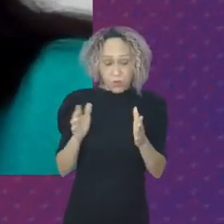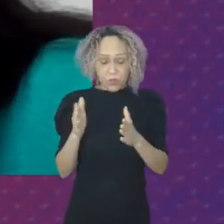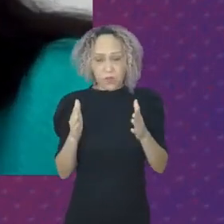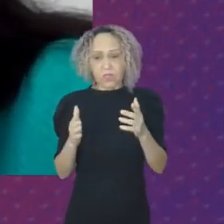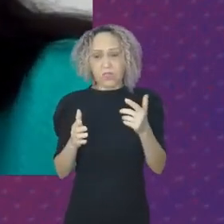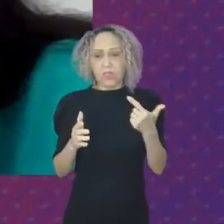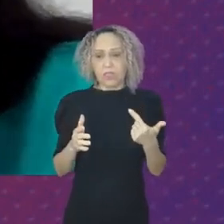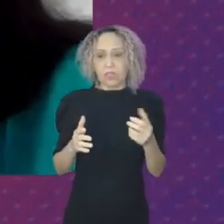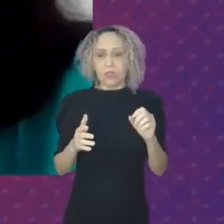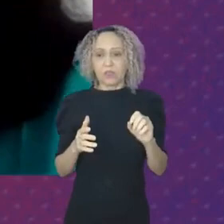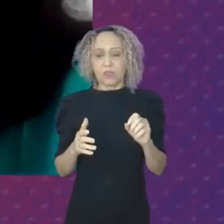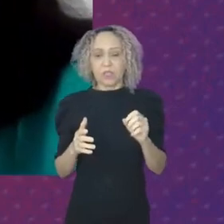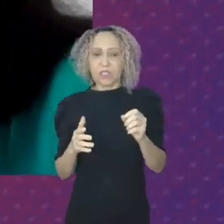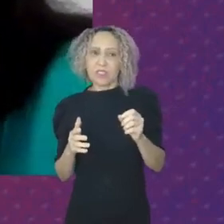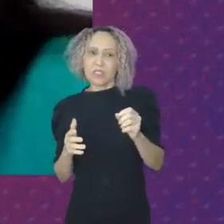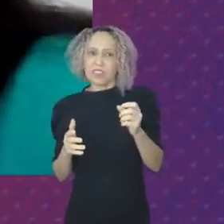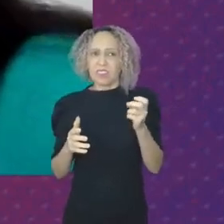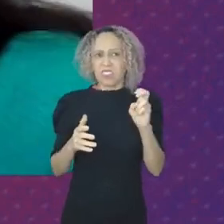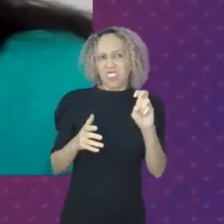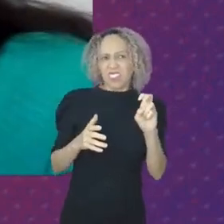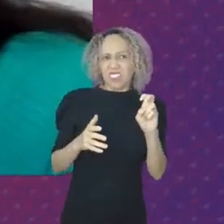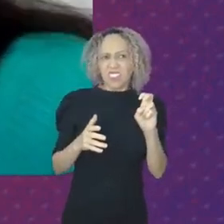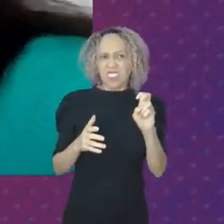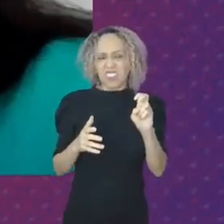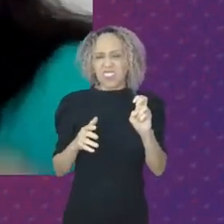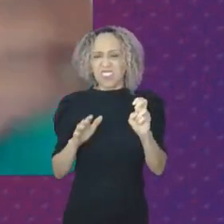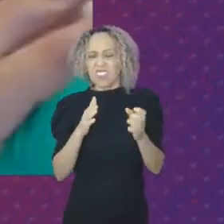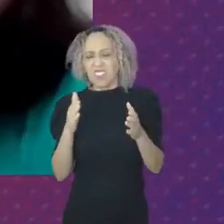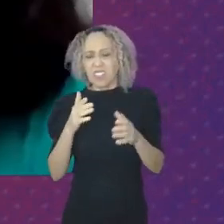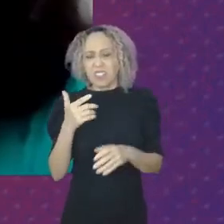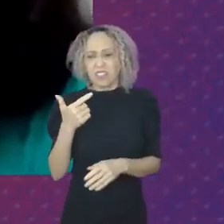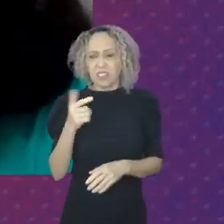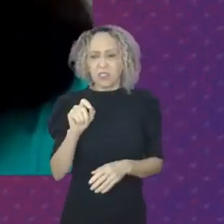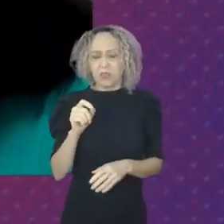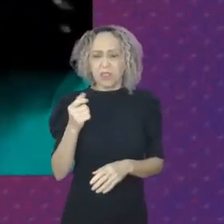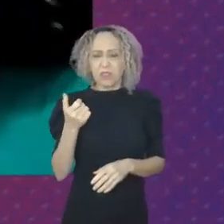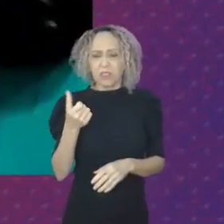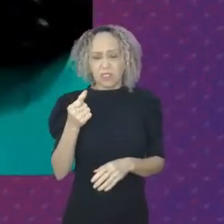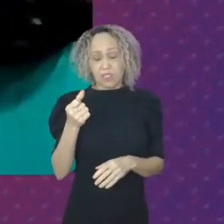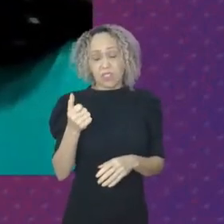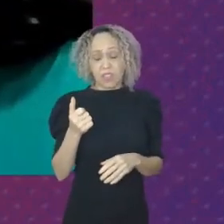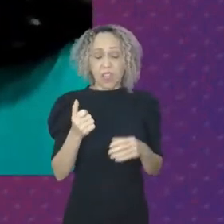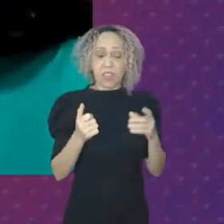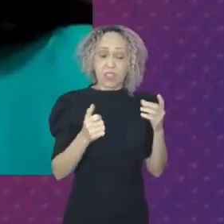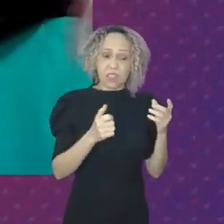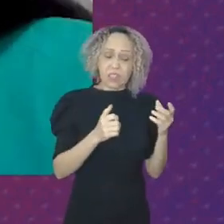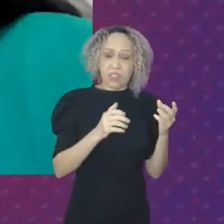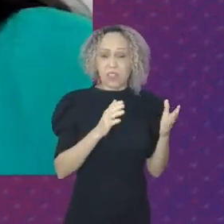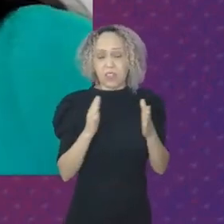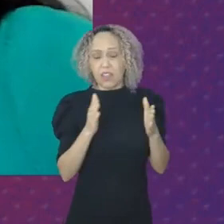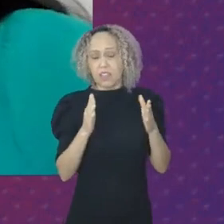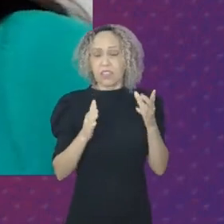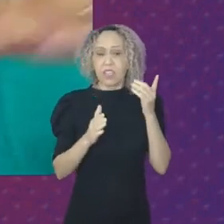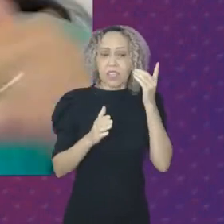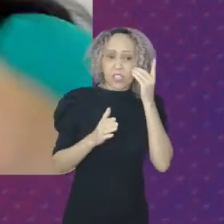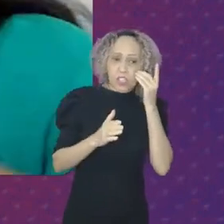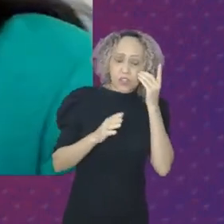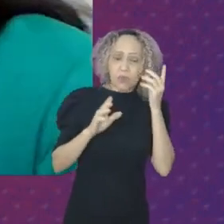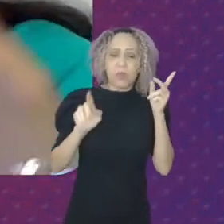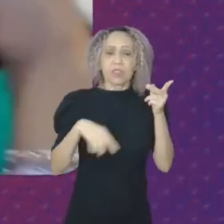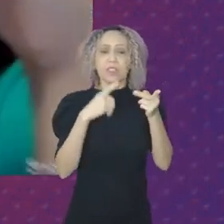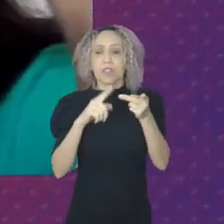que ainda é 2015, 2016, governo Dilma, a entrada do Temer, depois Bolsonaro, e você vê